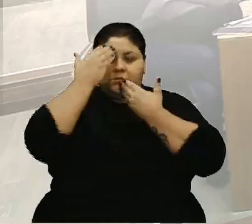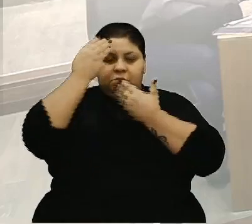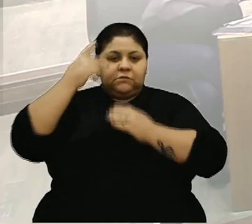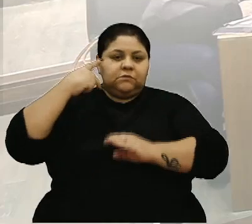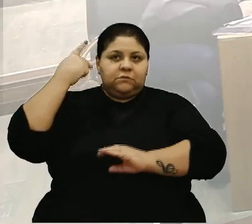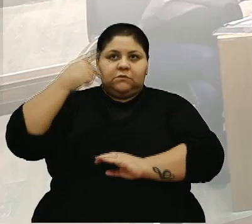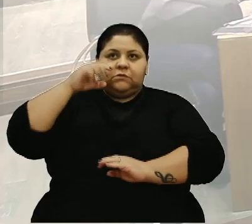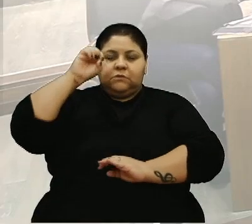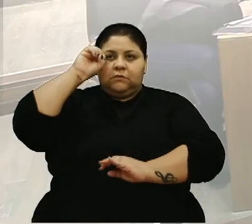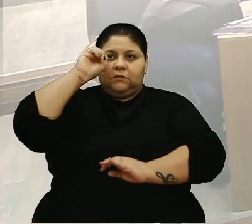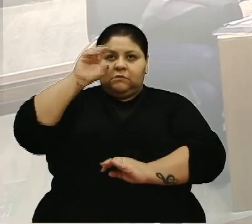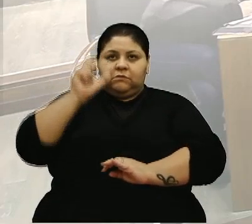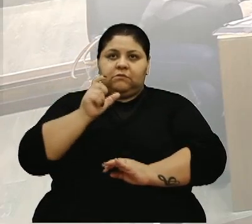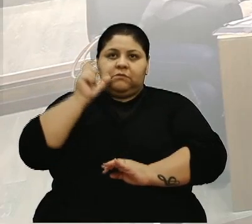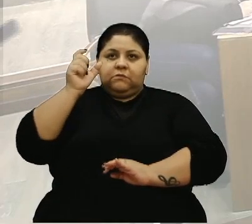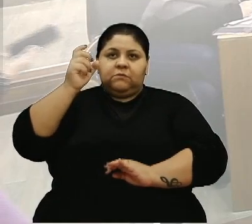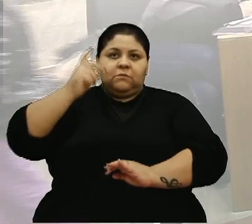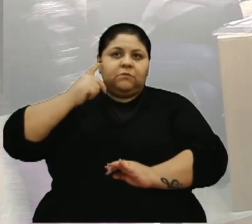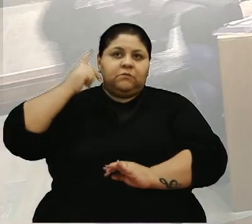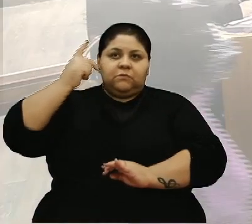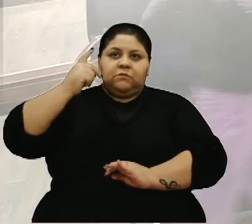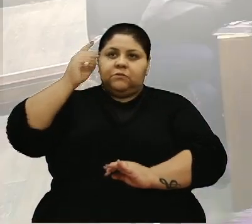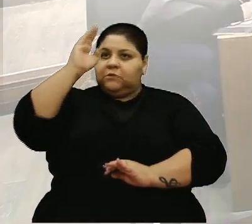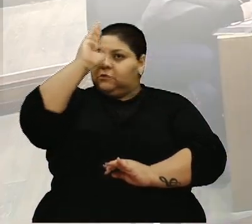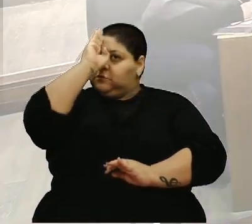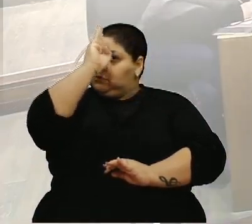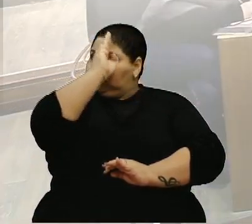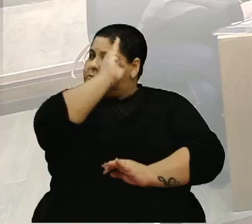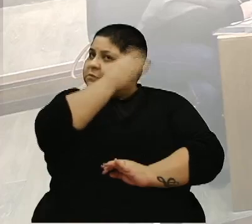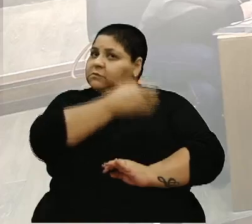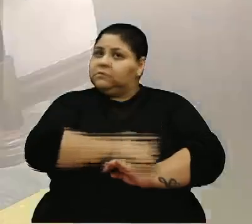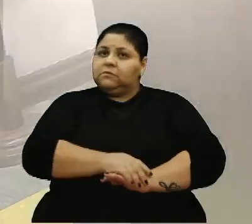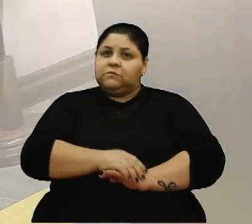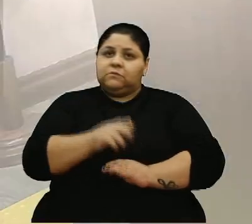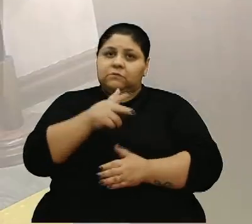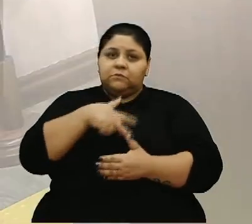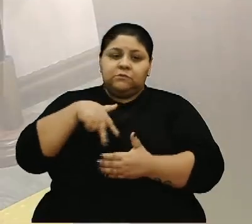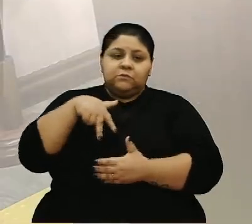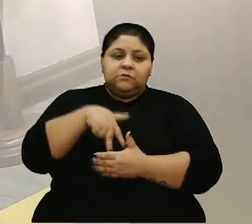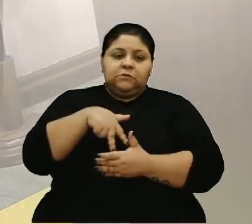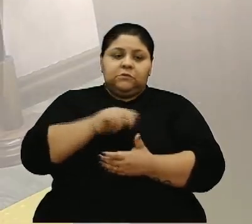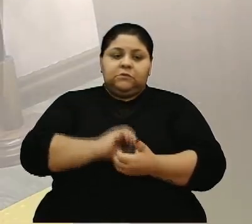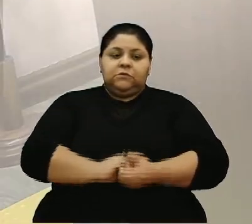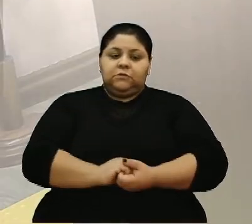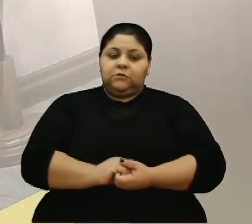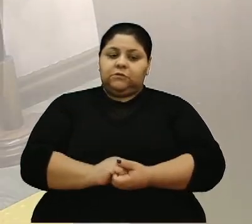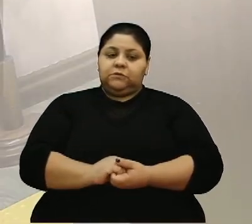Fiuza, com a palavra, vereador Adriano Bressan, da tribuna.